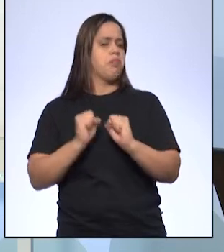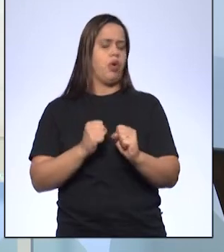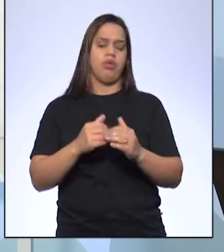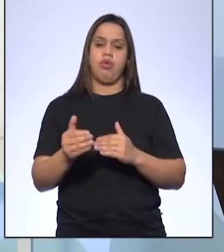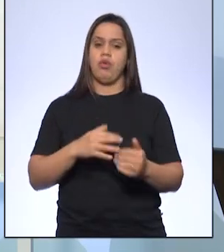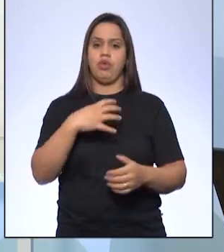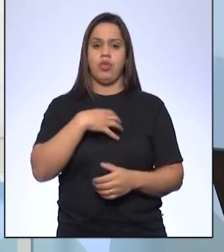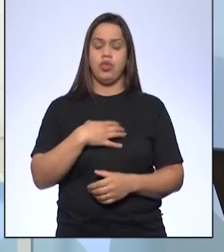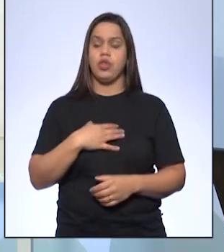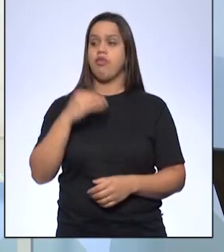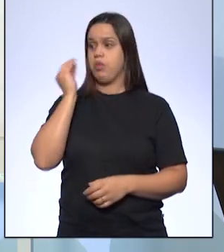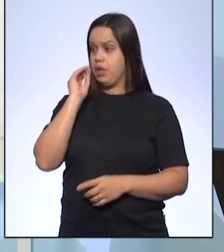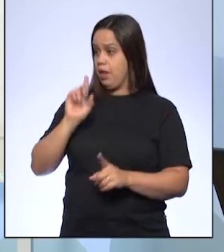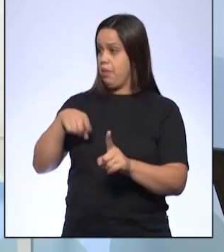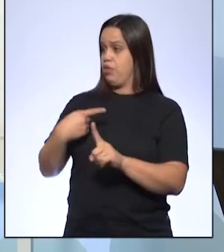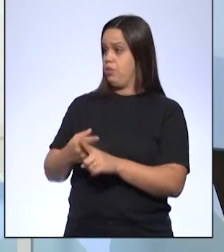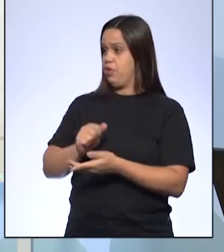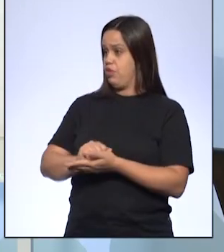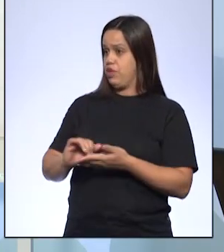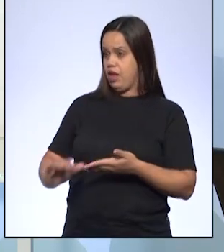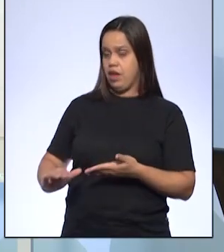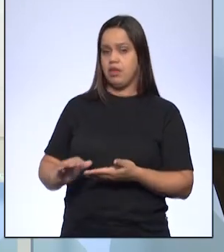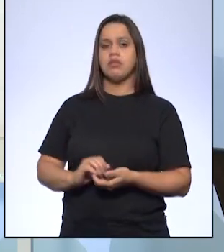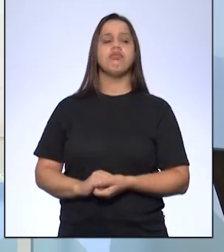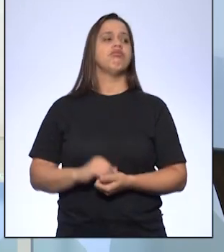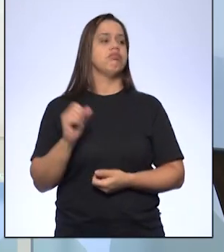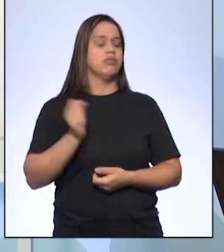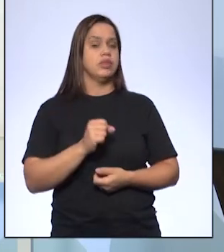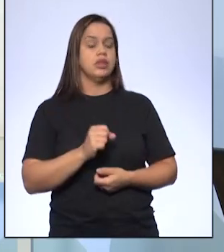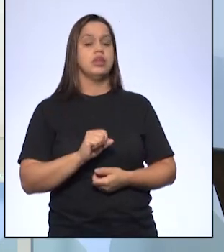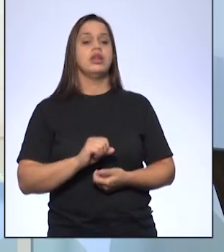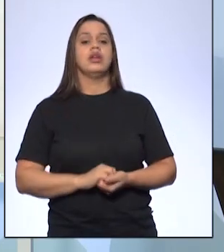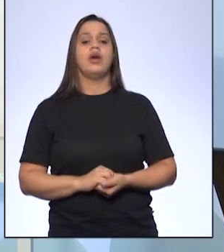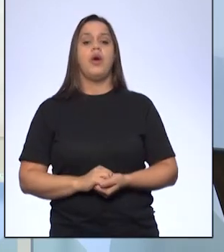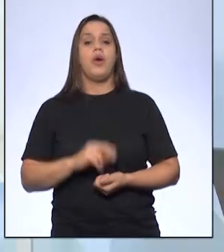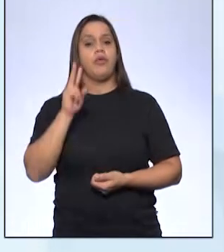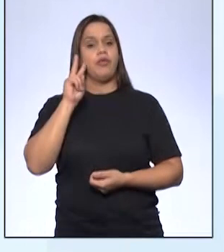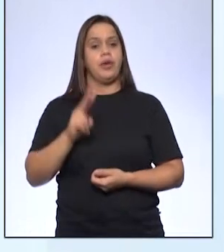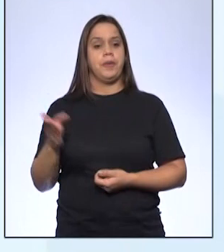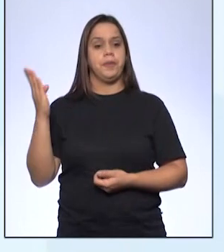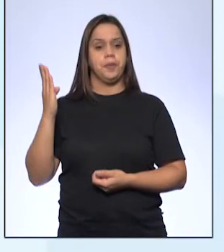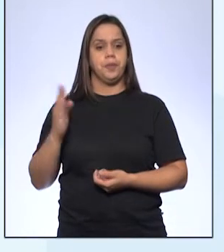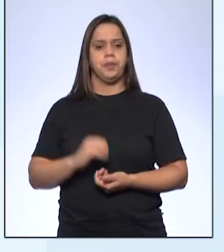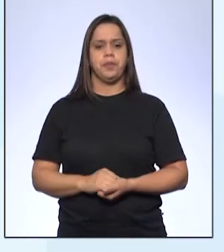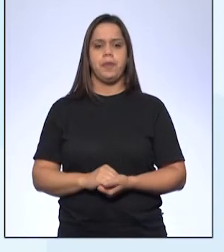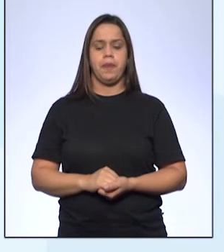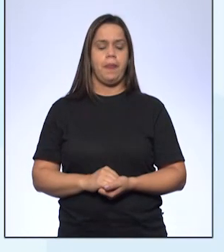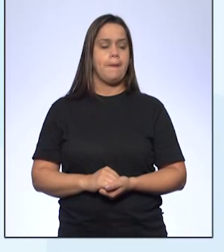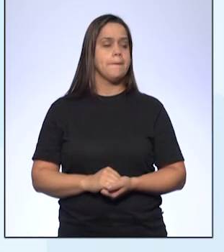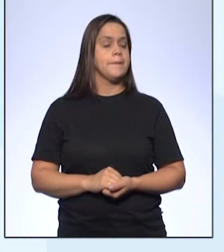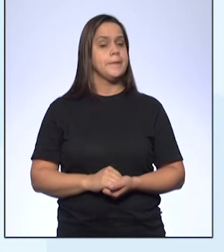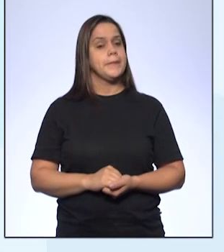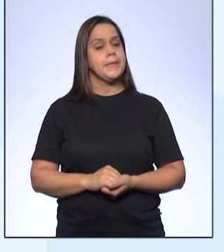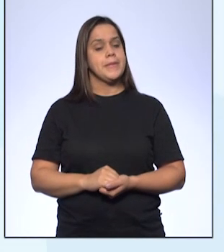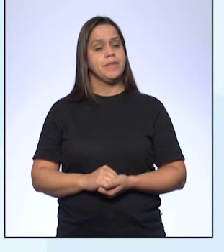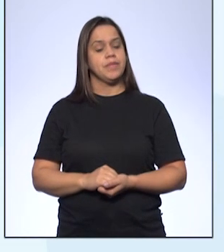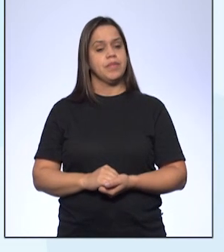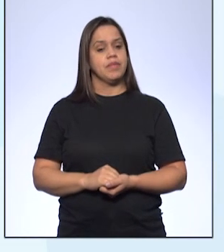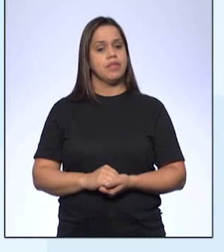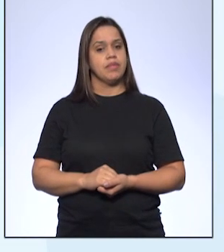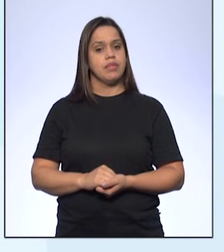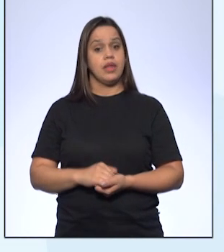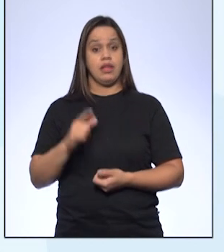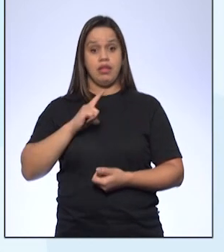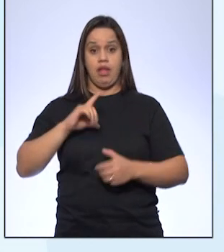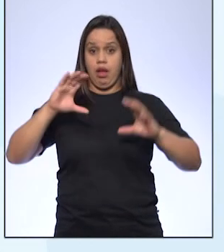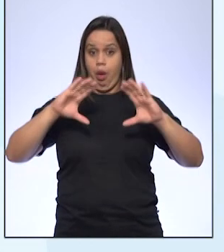Vamos tentar, então, mais uma próxima? Vamos Na nessa. Próxima atividade aí, tá assim, ó. É, em um estádio, então tem um